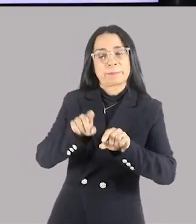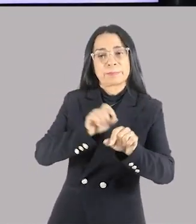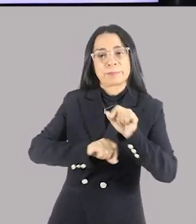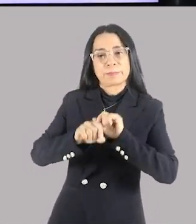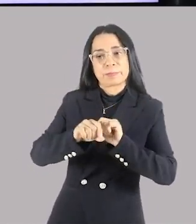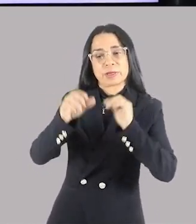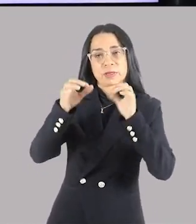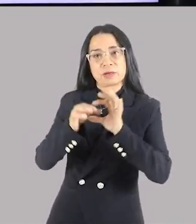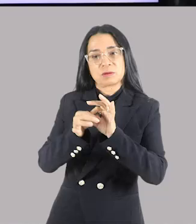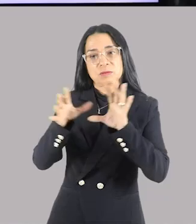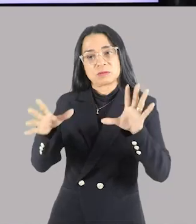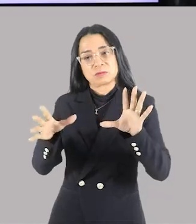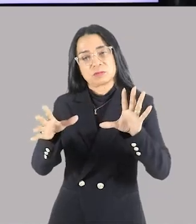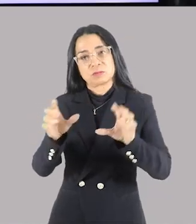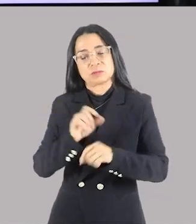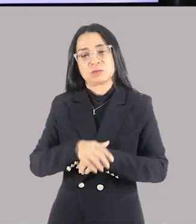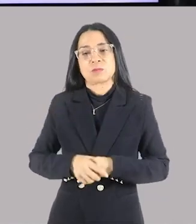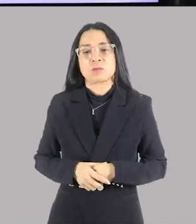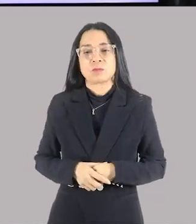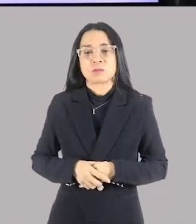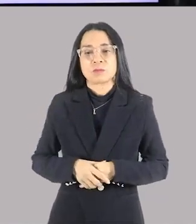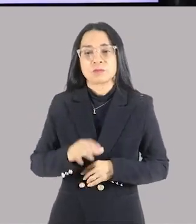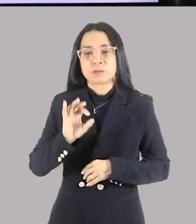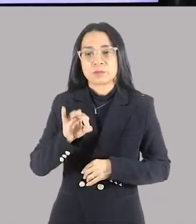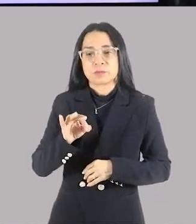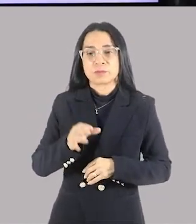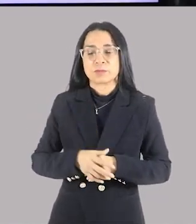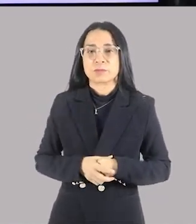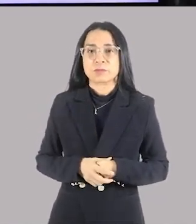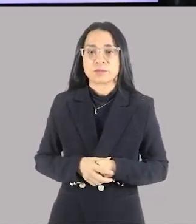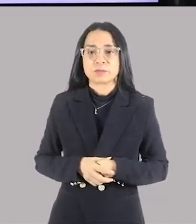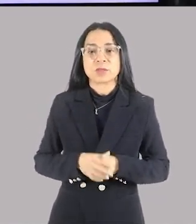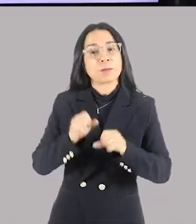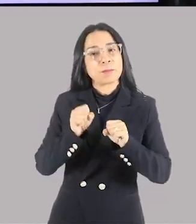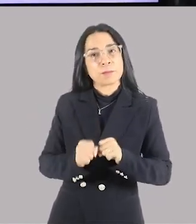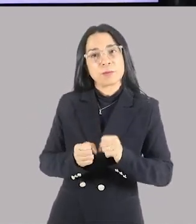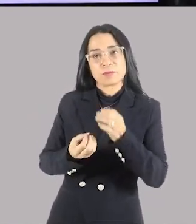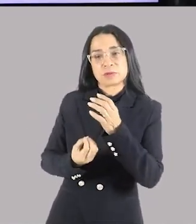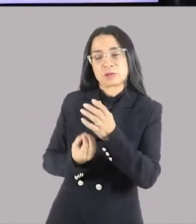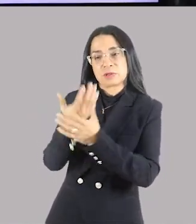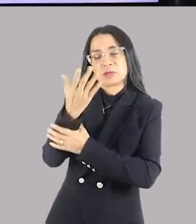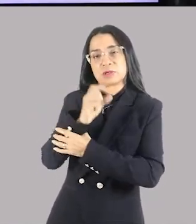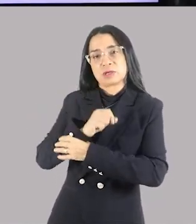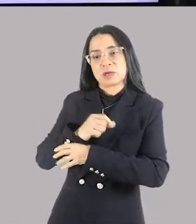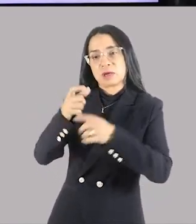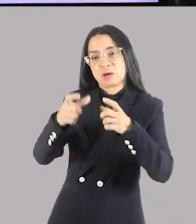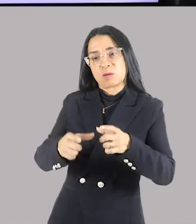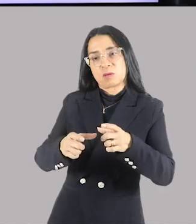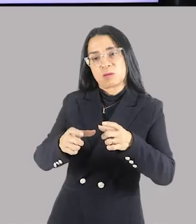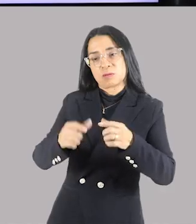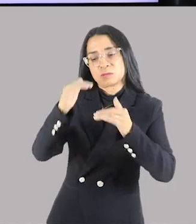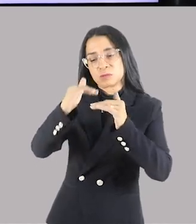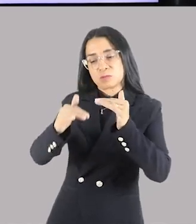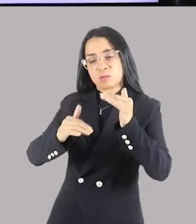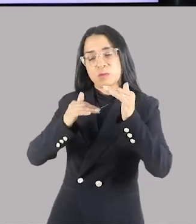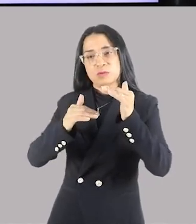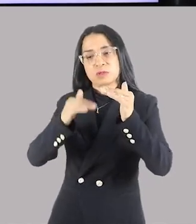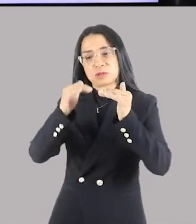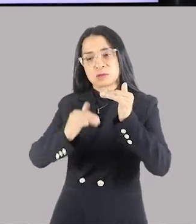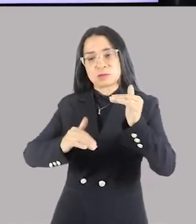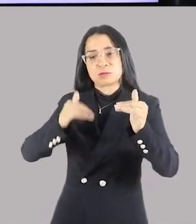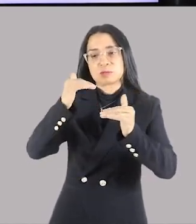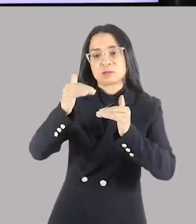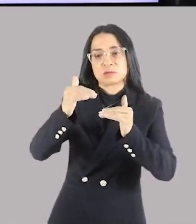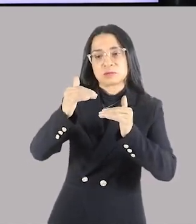autônomos ou aos independentes, perfeito? Órgãos independentes podem criar órgãos subordinados autônomos e superiores e